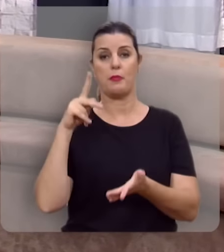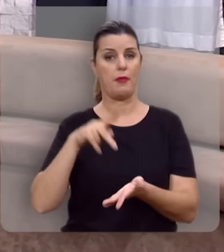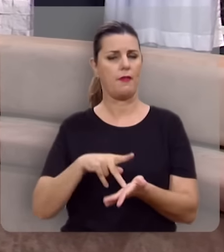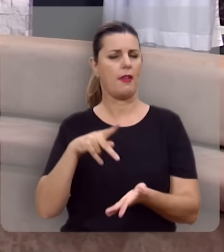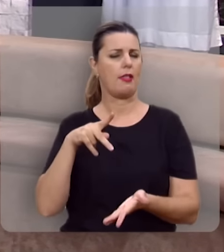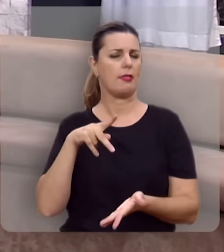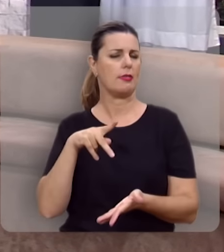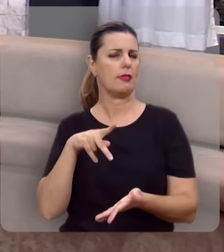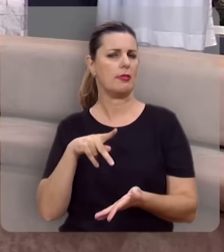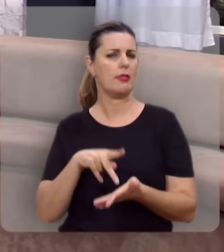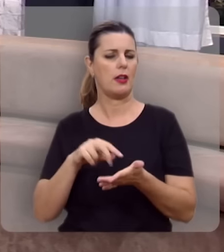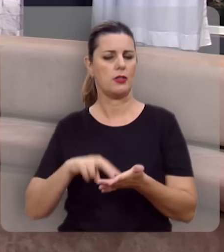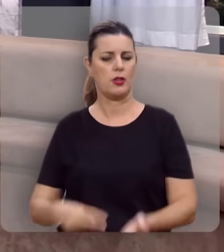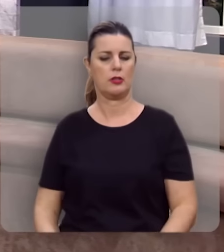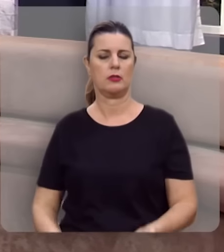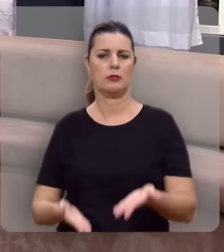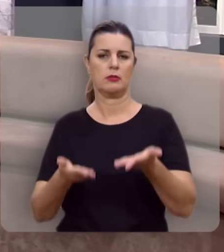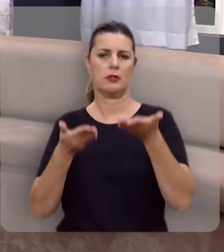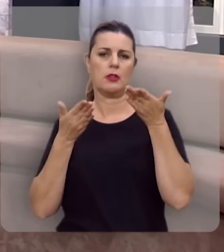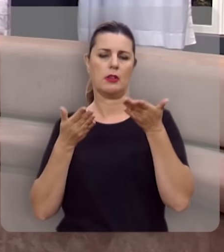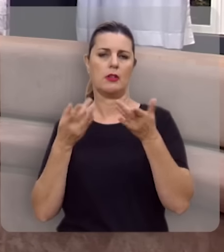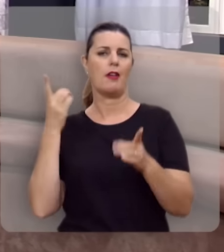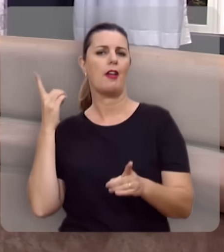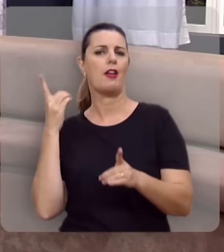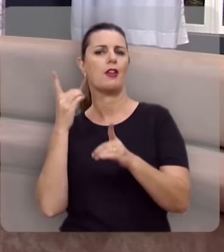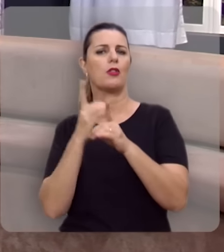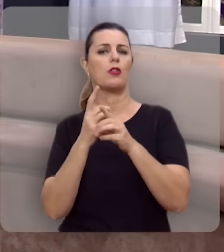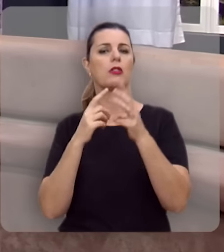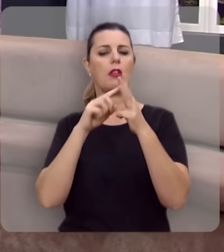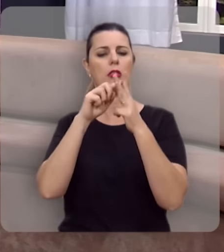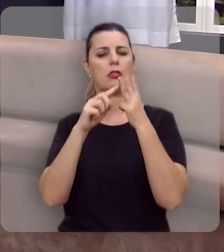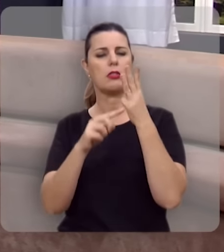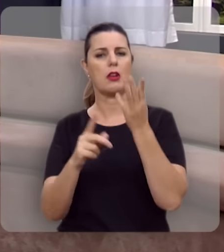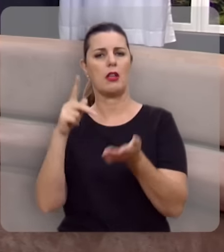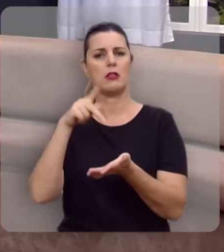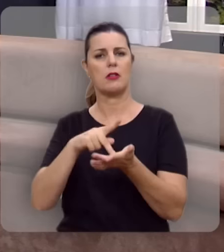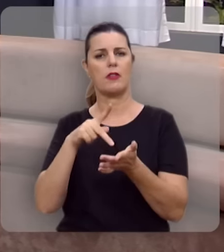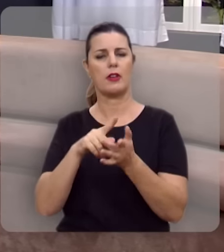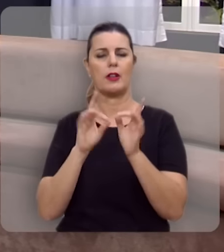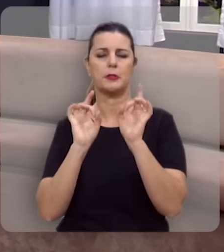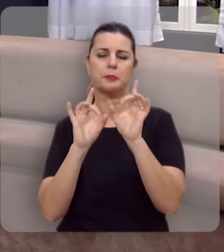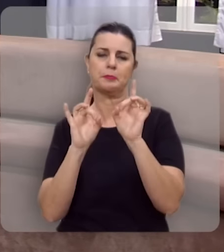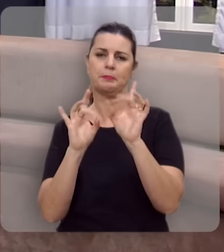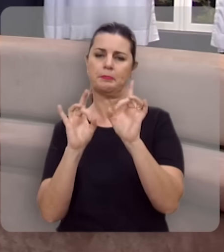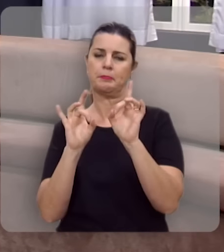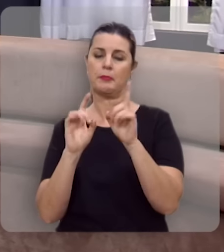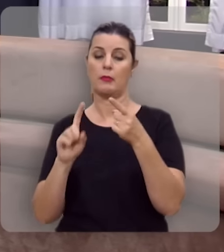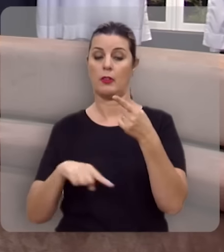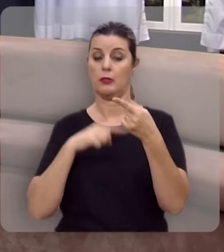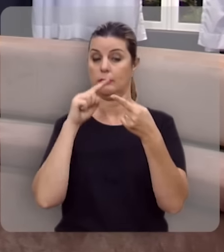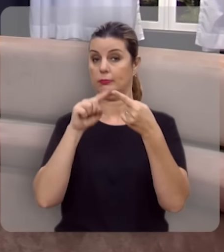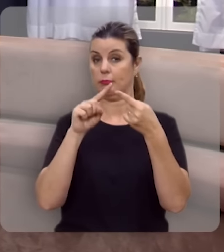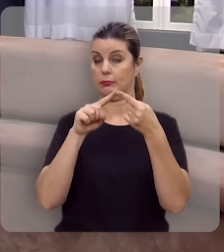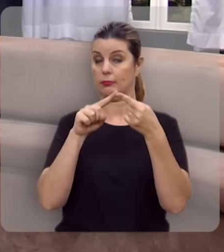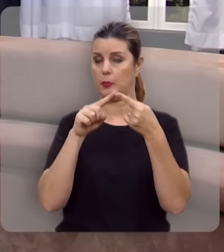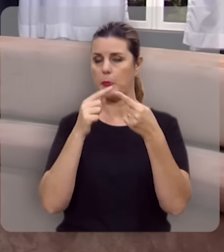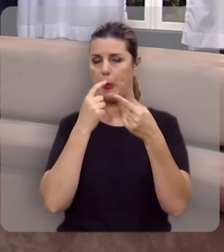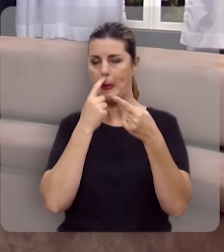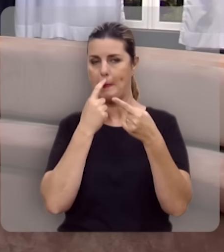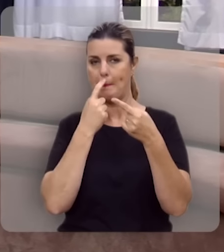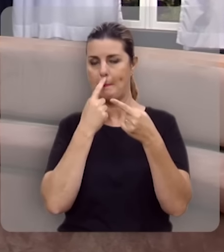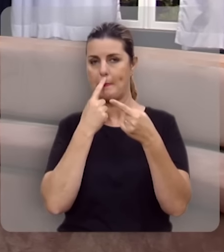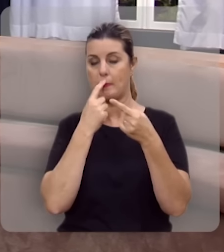sobre esta verdade bendita, a ressurreição, encontramos 3 verdades soleníssimas. A primeira